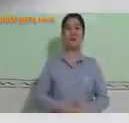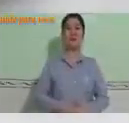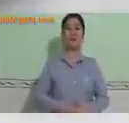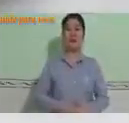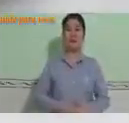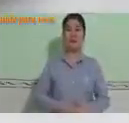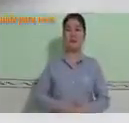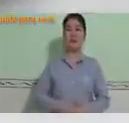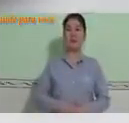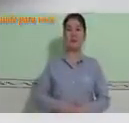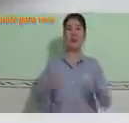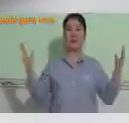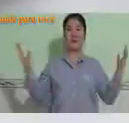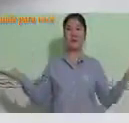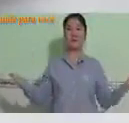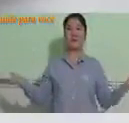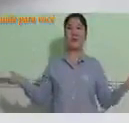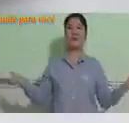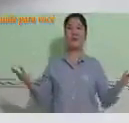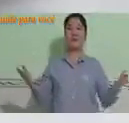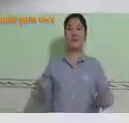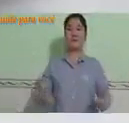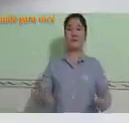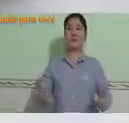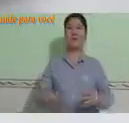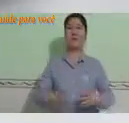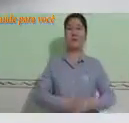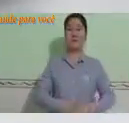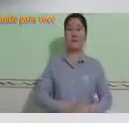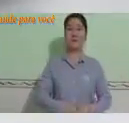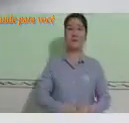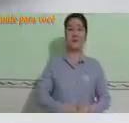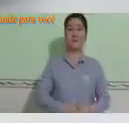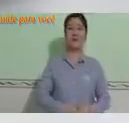será determinado pelo fonoaudiólogo junto com o médico.